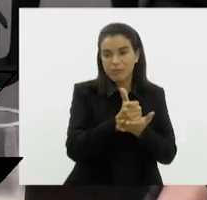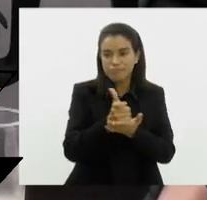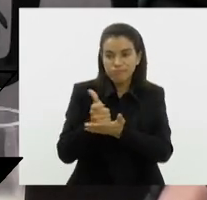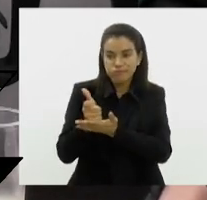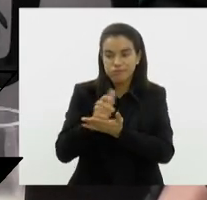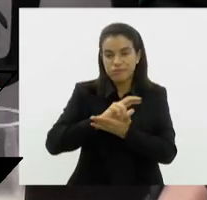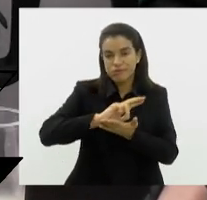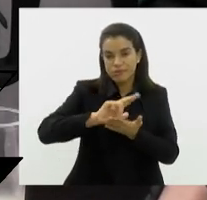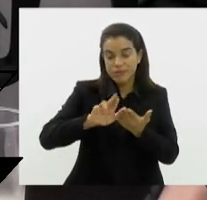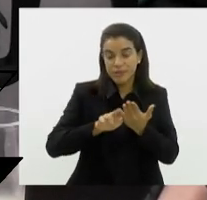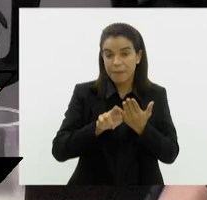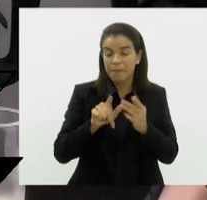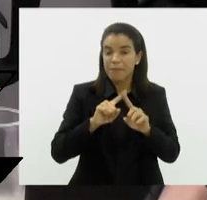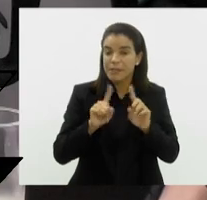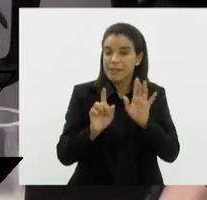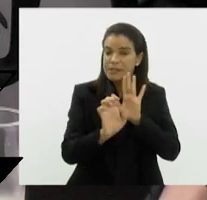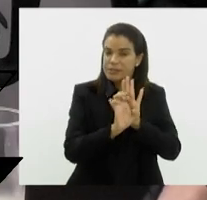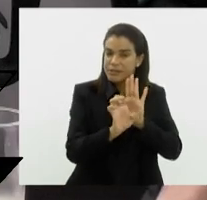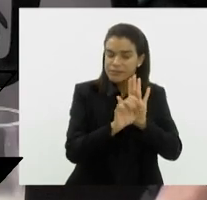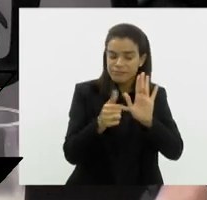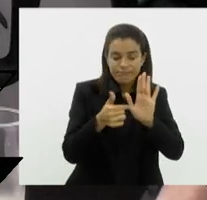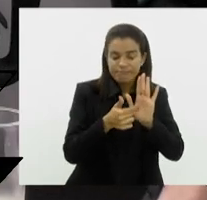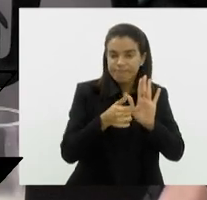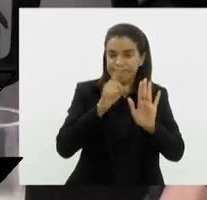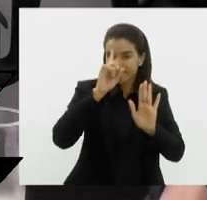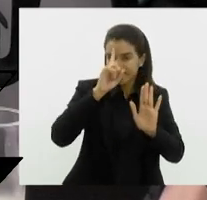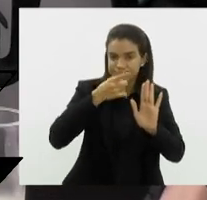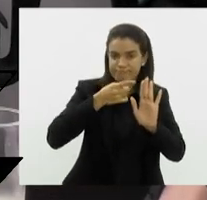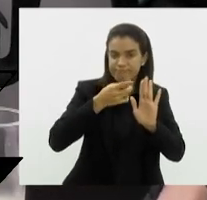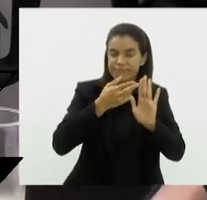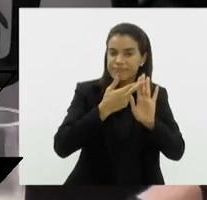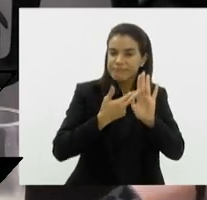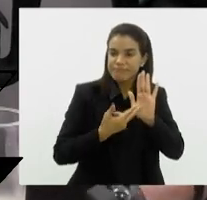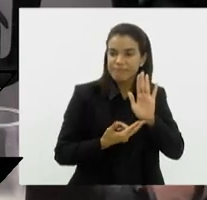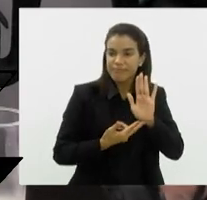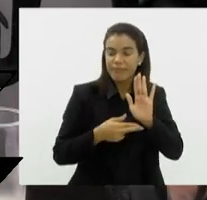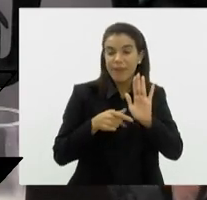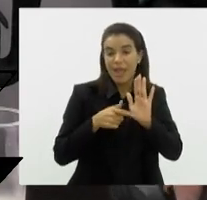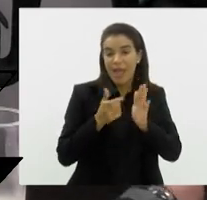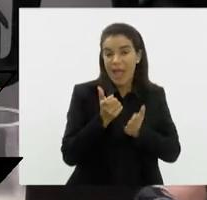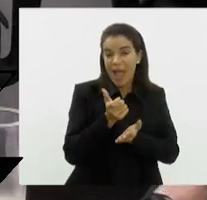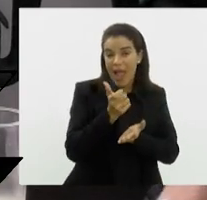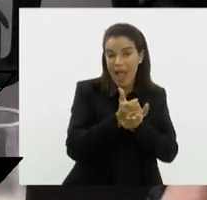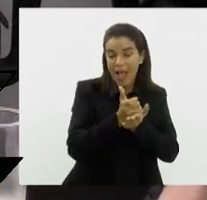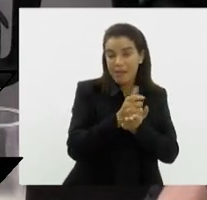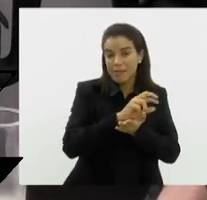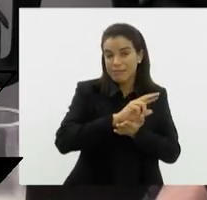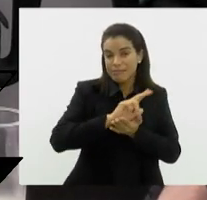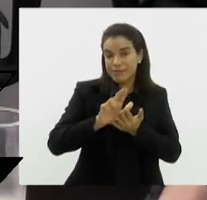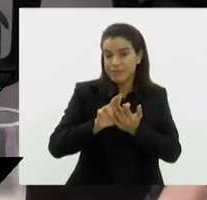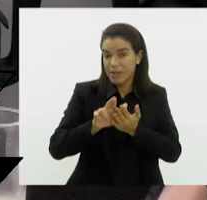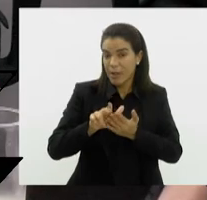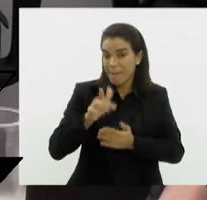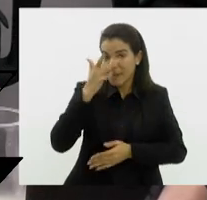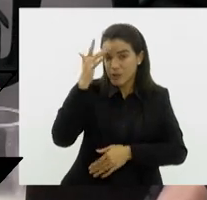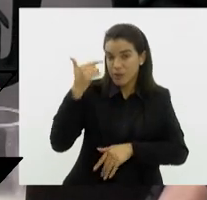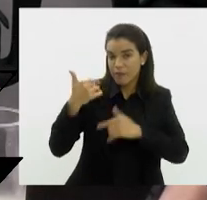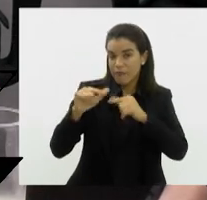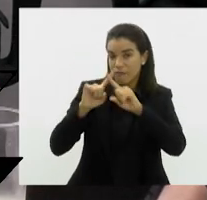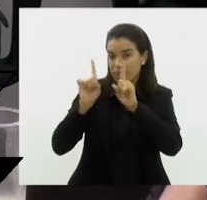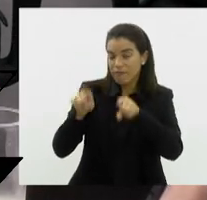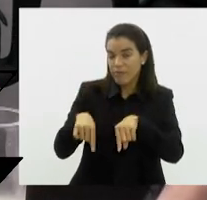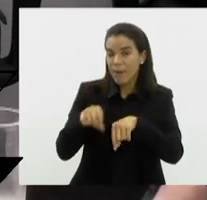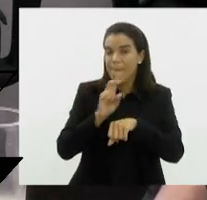e esse estatuto estabelece que as armas utilizadas pelos vigilantes são